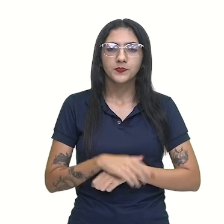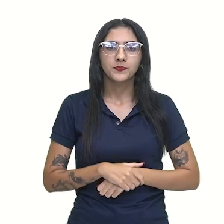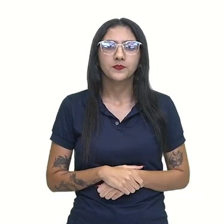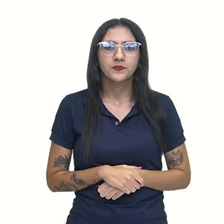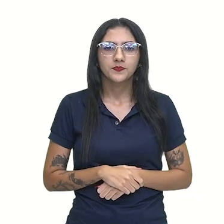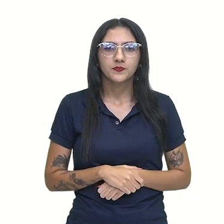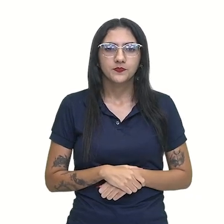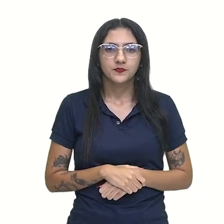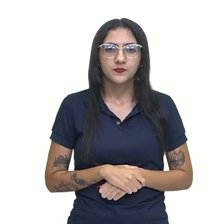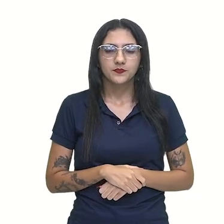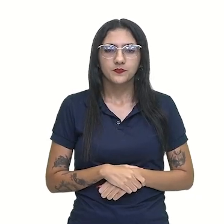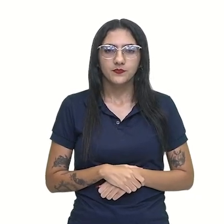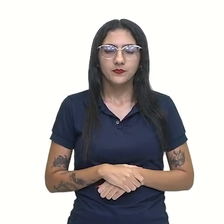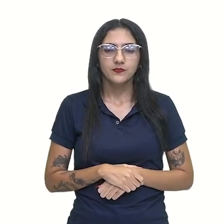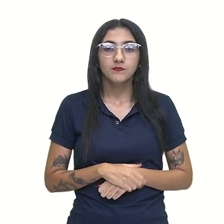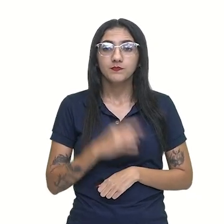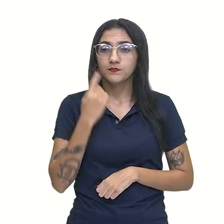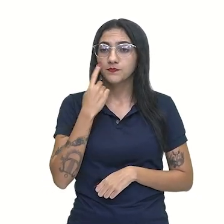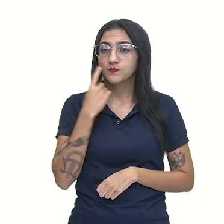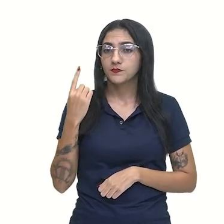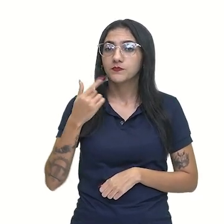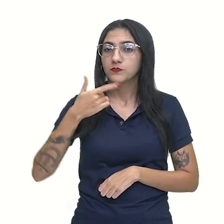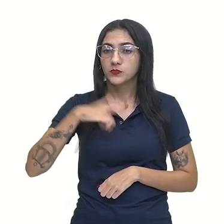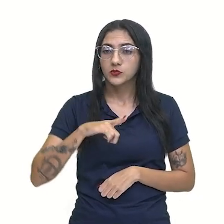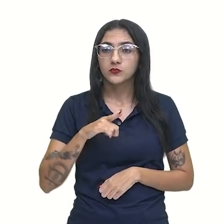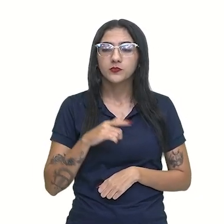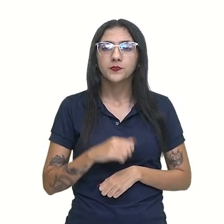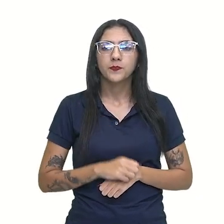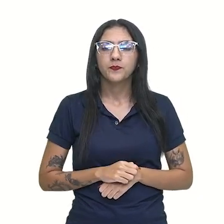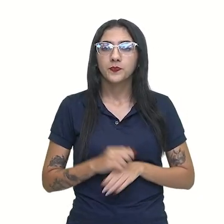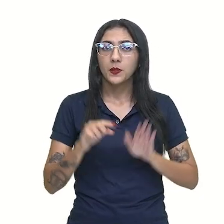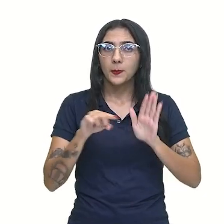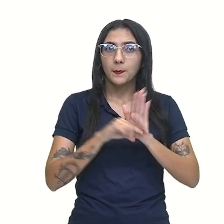Então nós vamos ter aqui, ó, menos 8.000